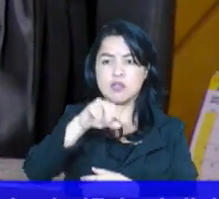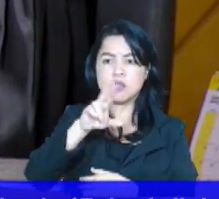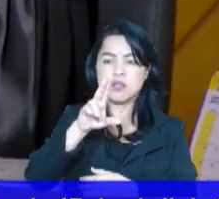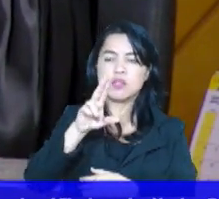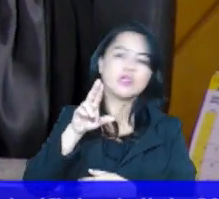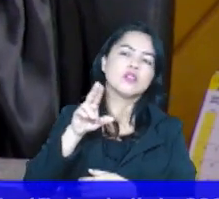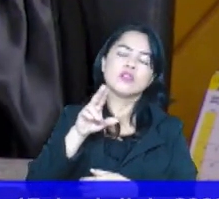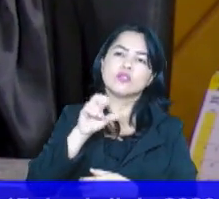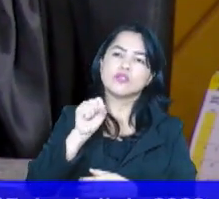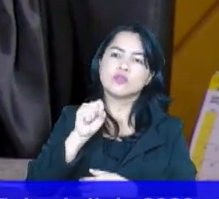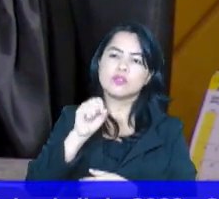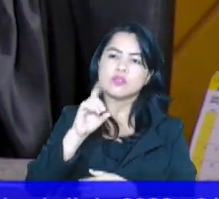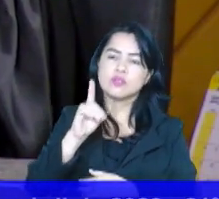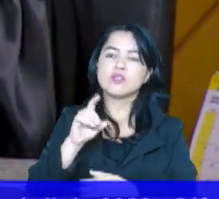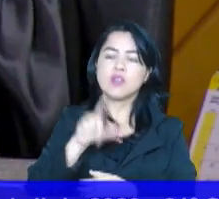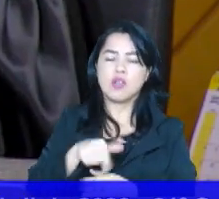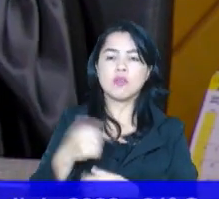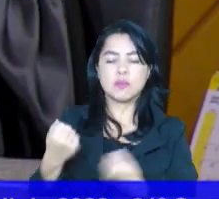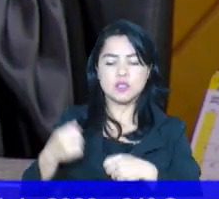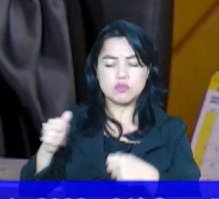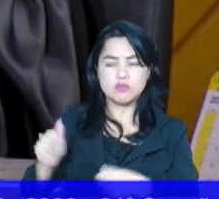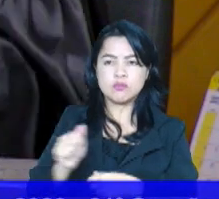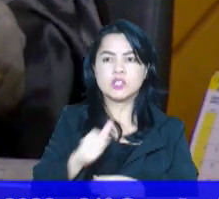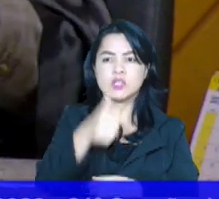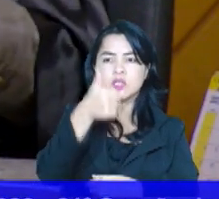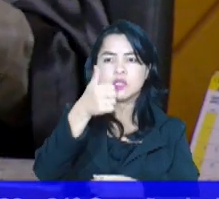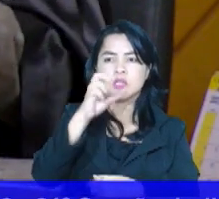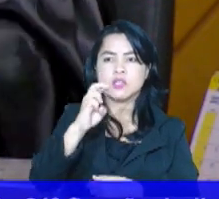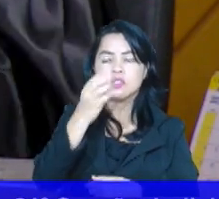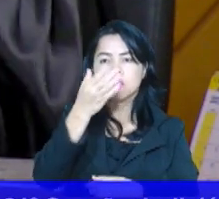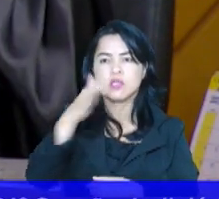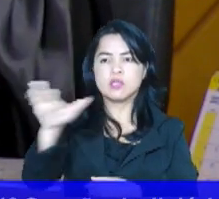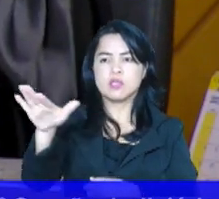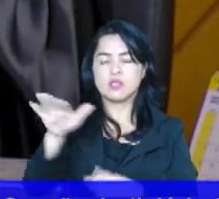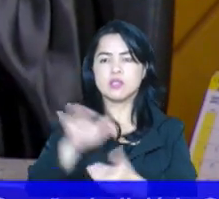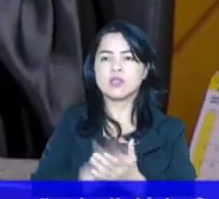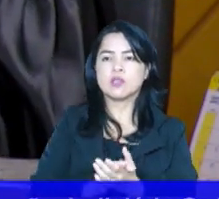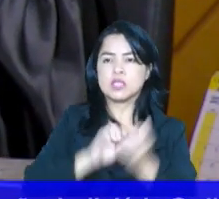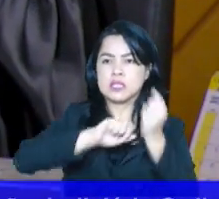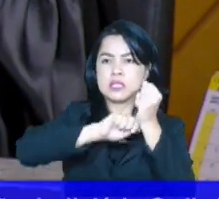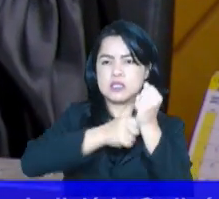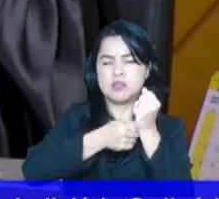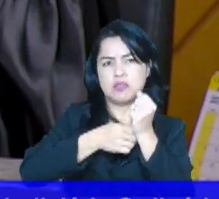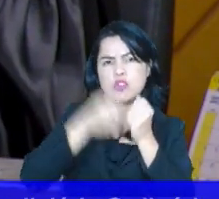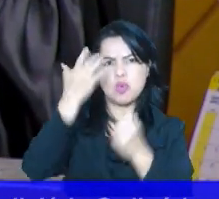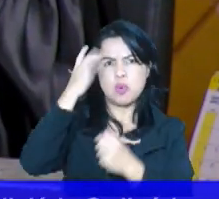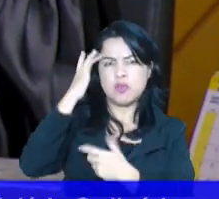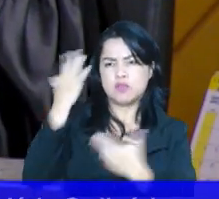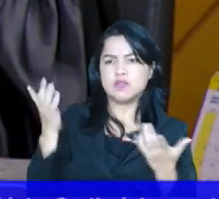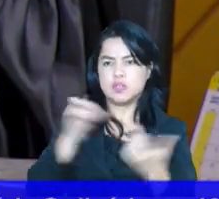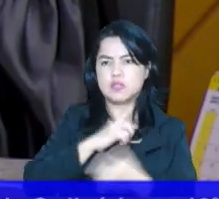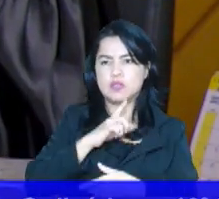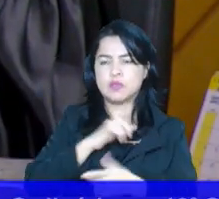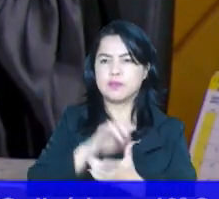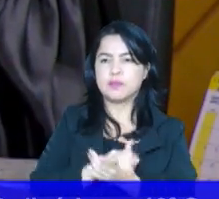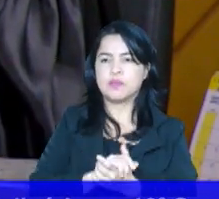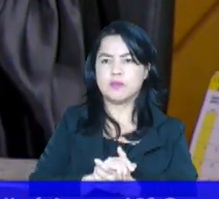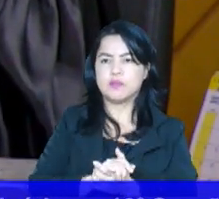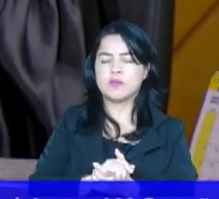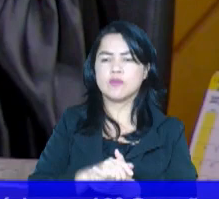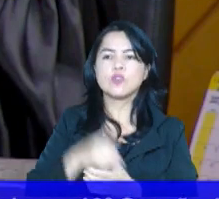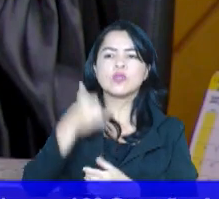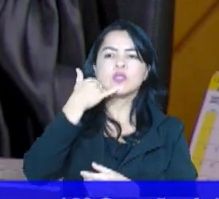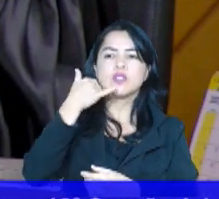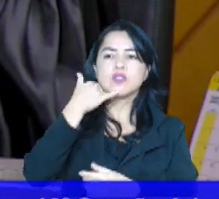o nosso comparecimento pessoal às 15h30, amanhã deve ter alguma coisa de senha para nós aí. É no nos celulares. Nos